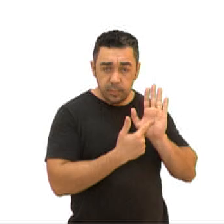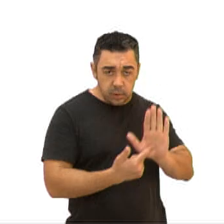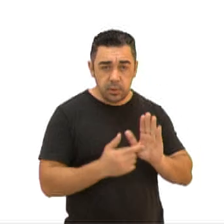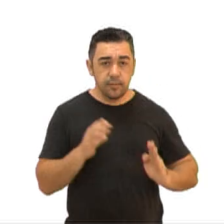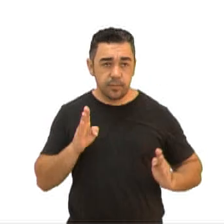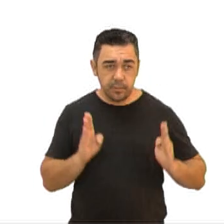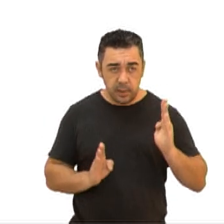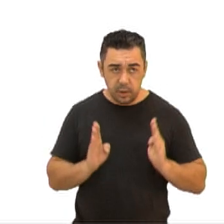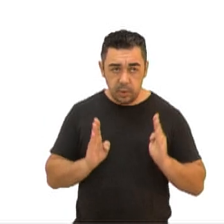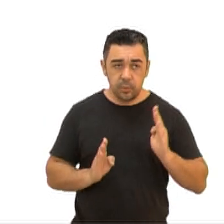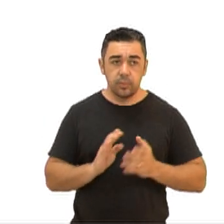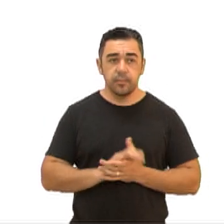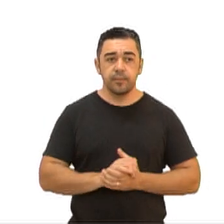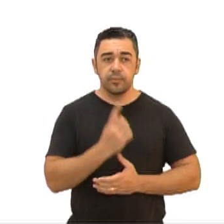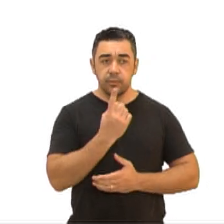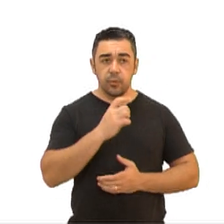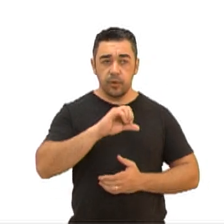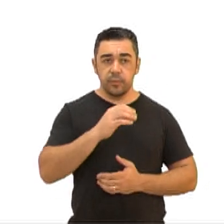fase.